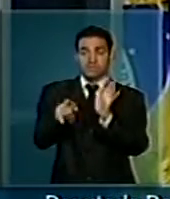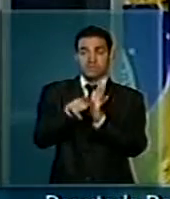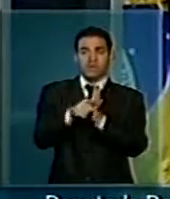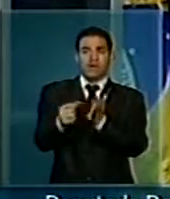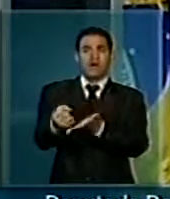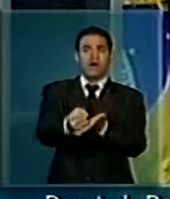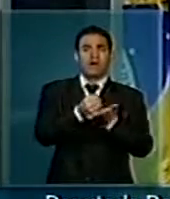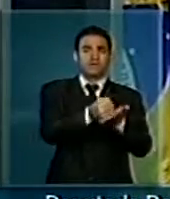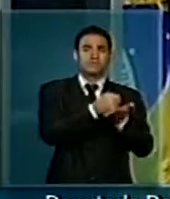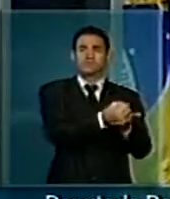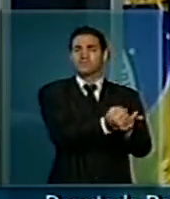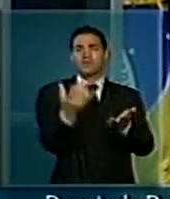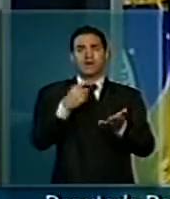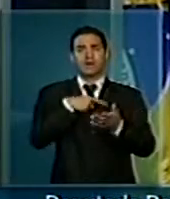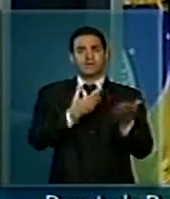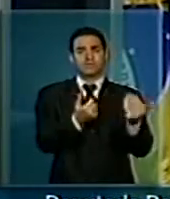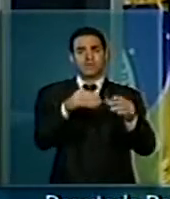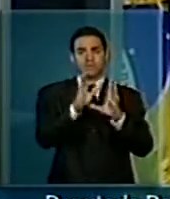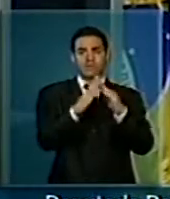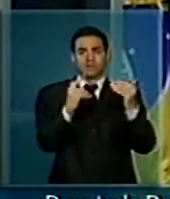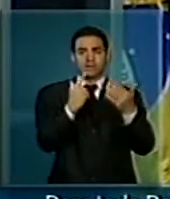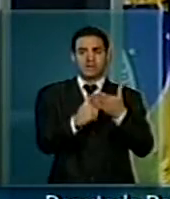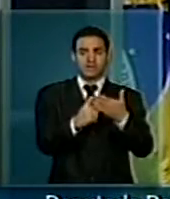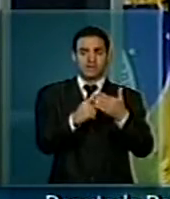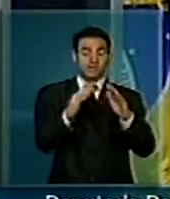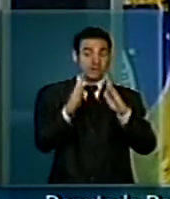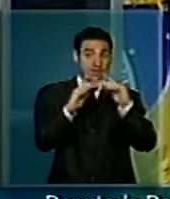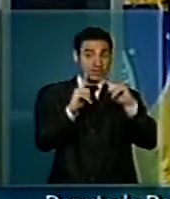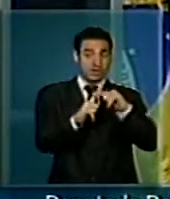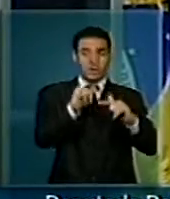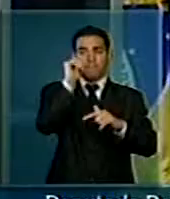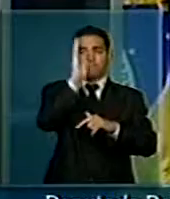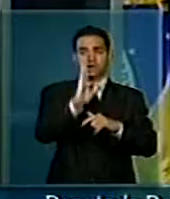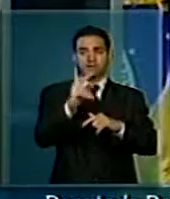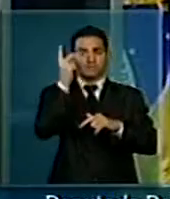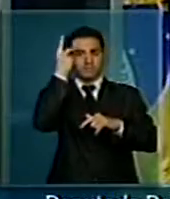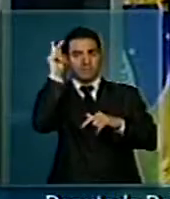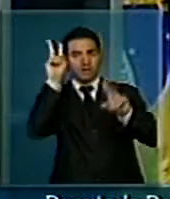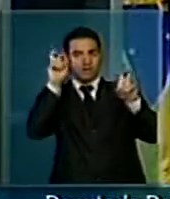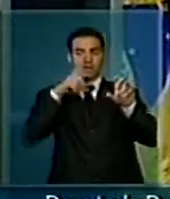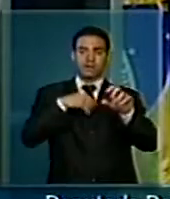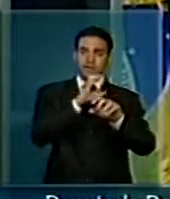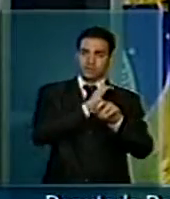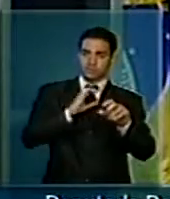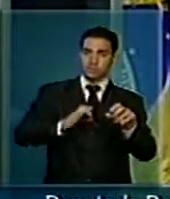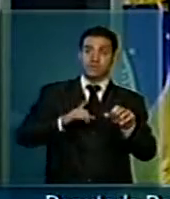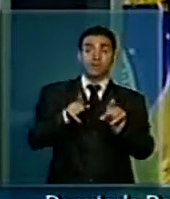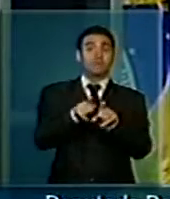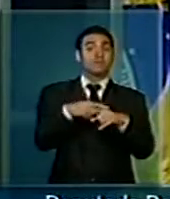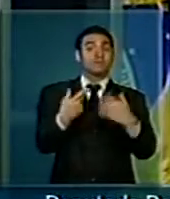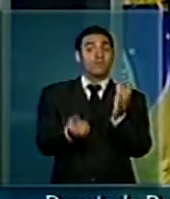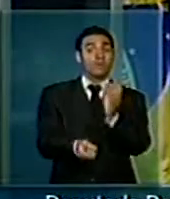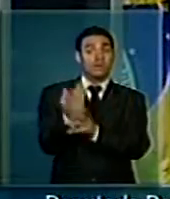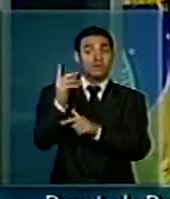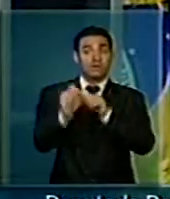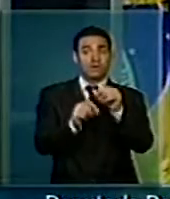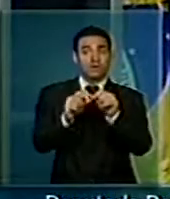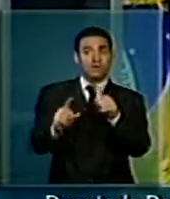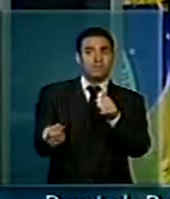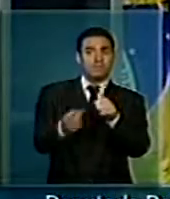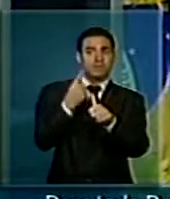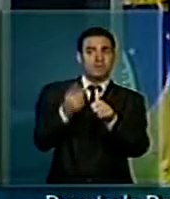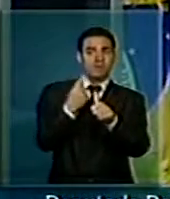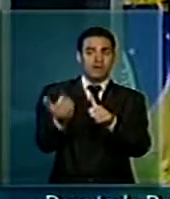de milhares de jovens da Igreja Brasil para Cristo, estabelecendo assim o que nós chamamos de